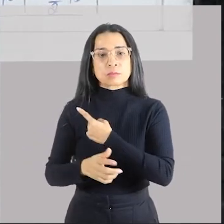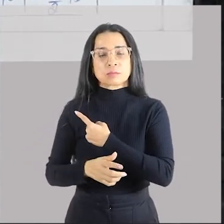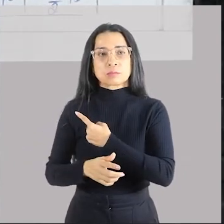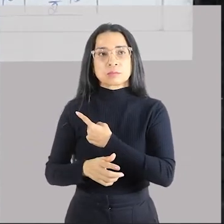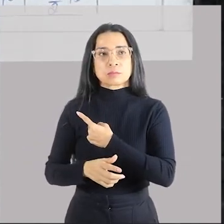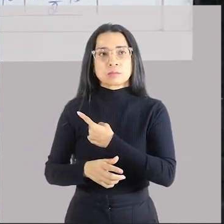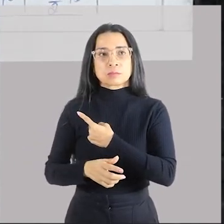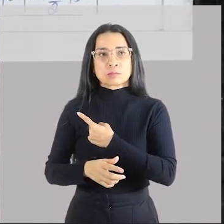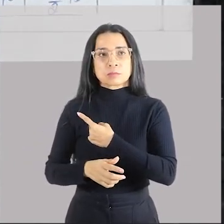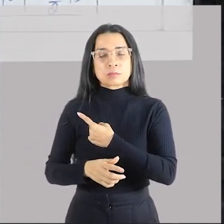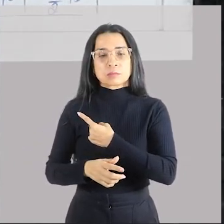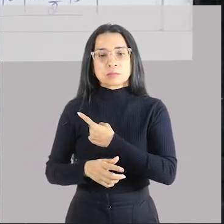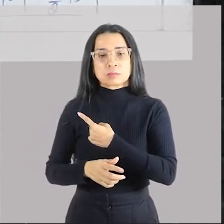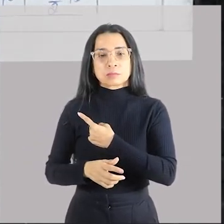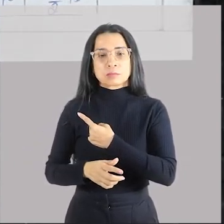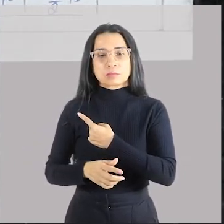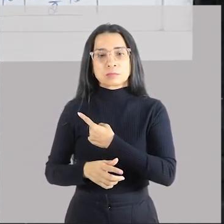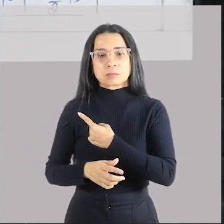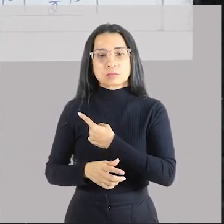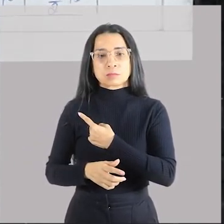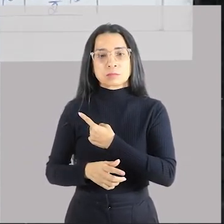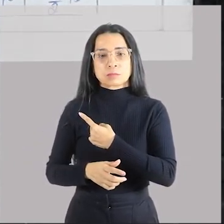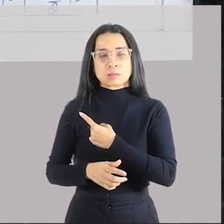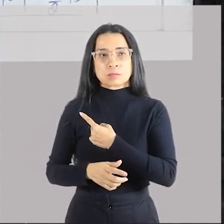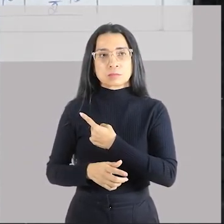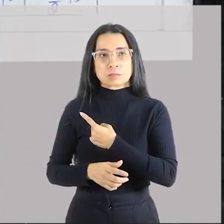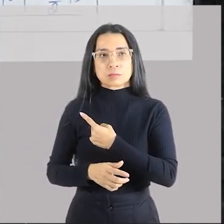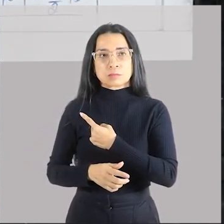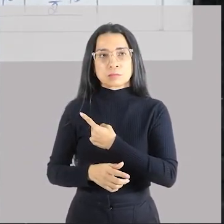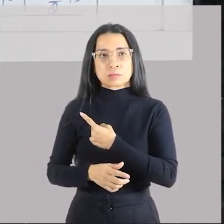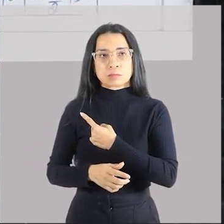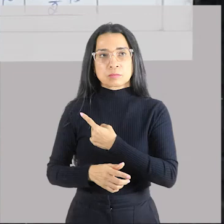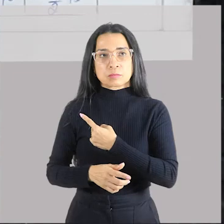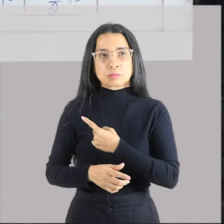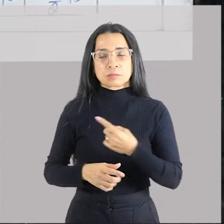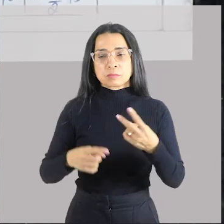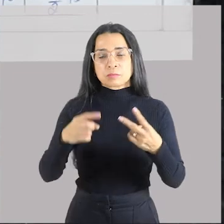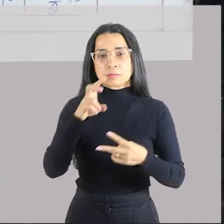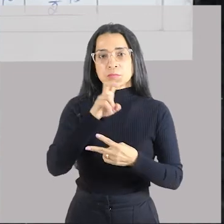é 5 raiz de 3